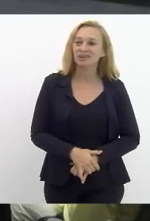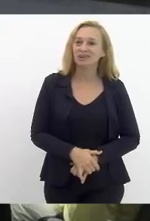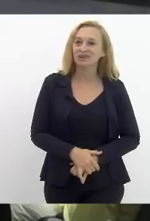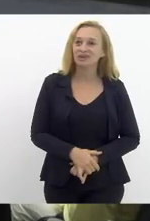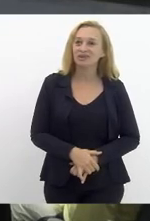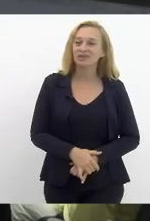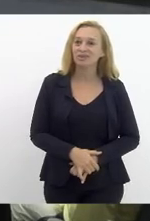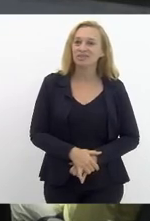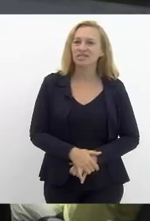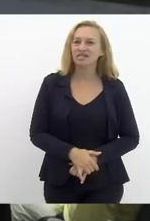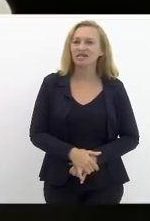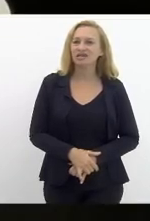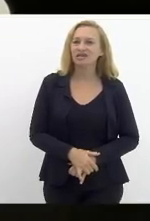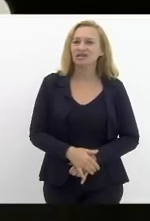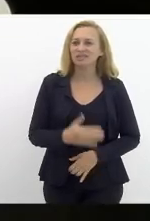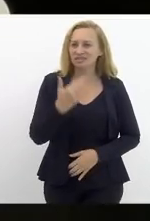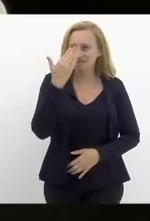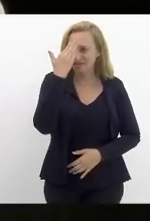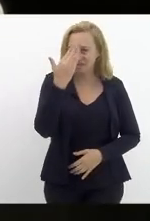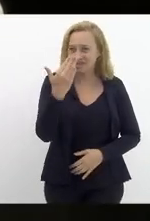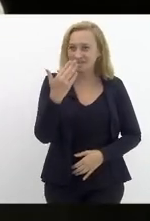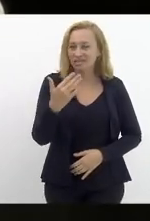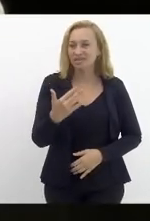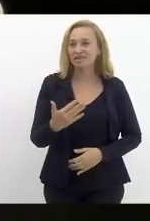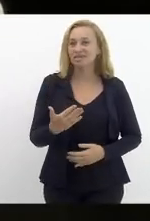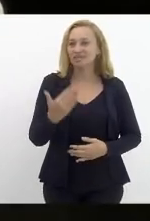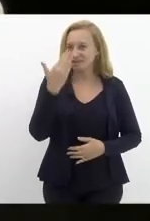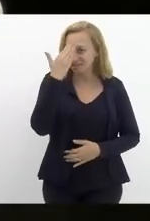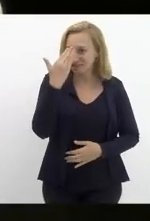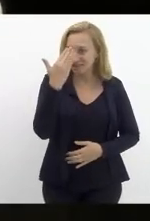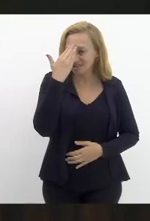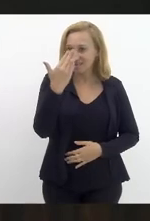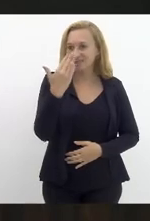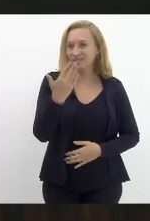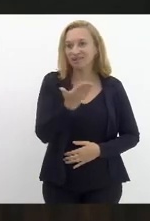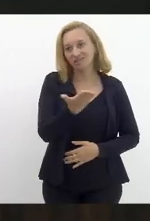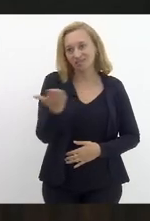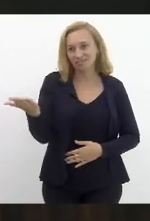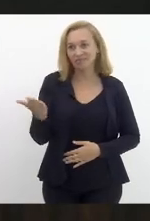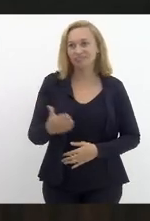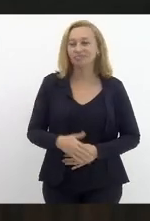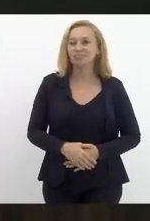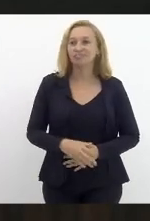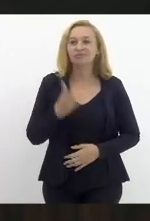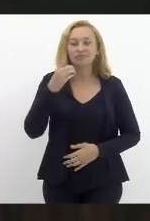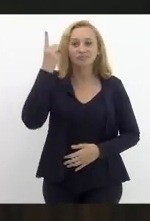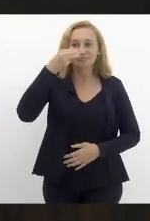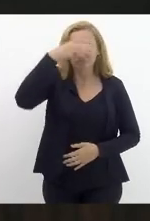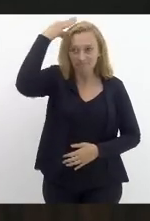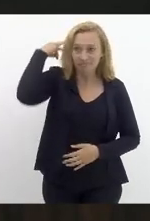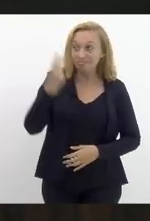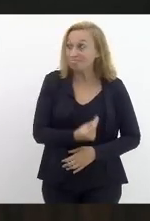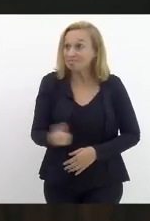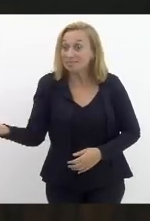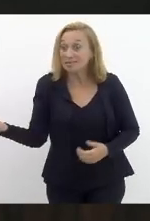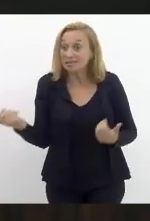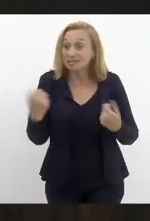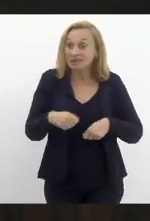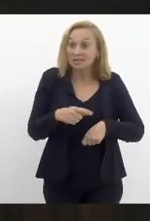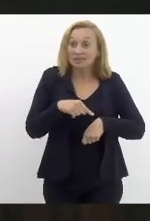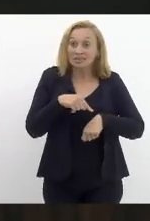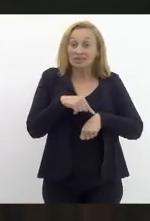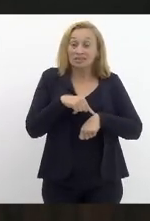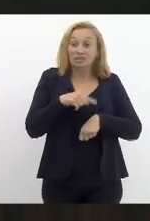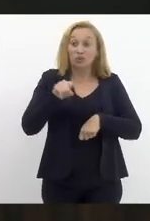Queria dar a palavra, muito obrigado, queria agradecer a vocês. Muito obrigado, de coração. Tá? O deputado Márcio Pacheco teve que sair, porque